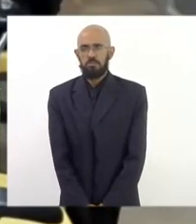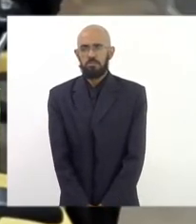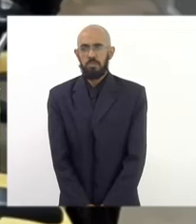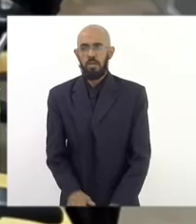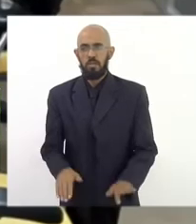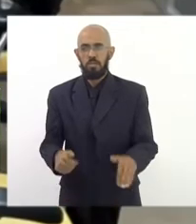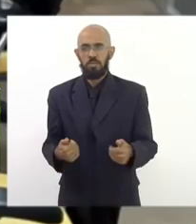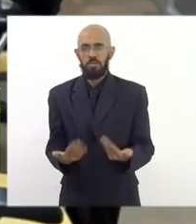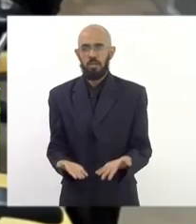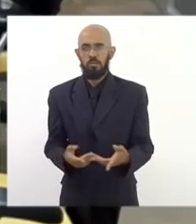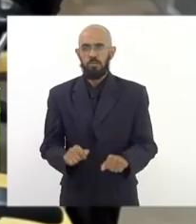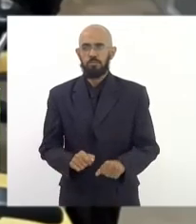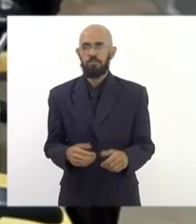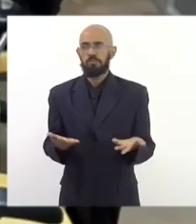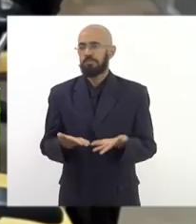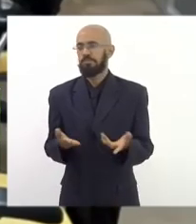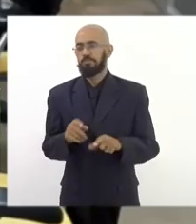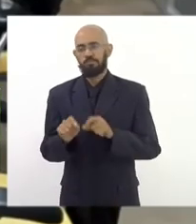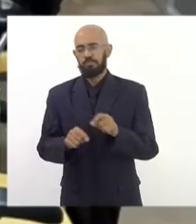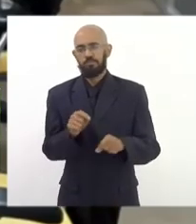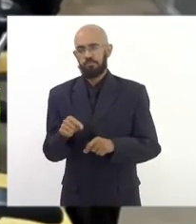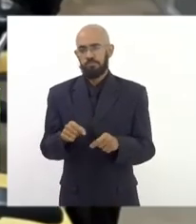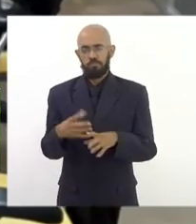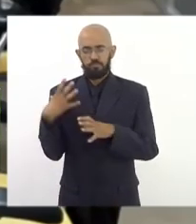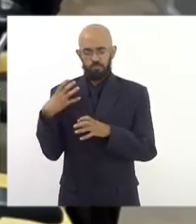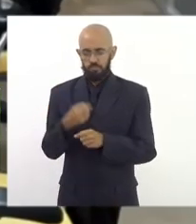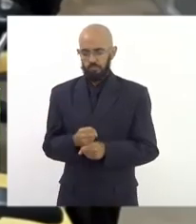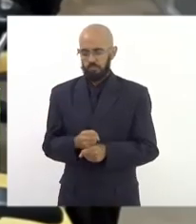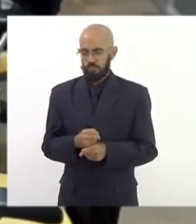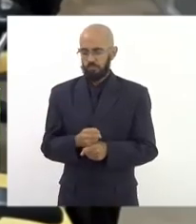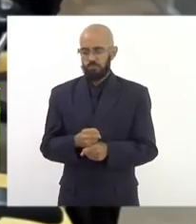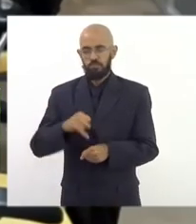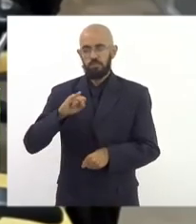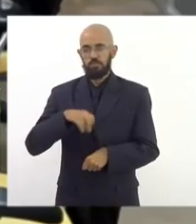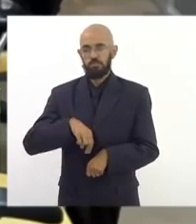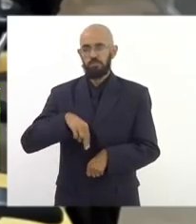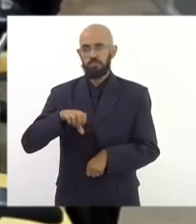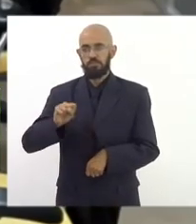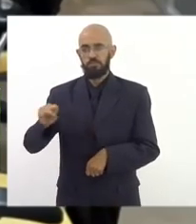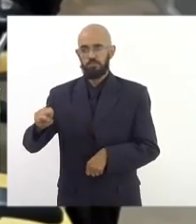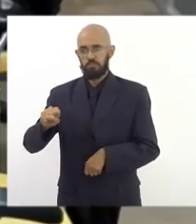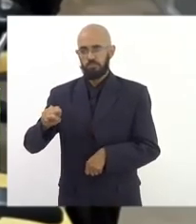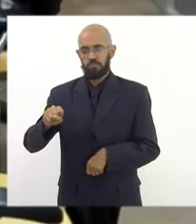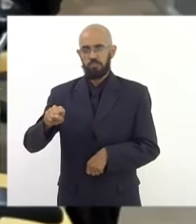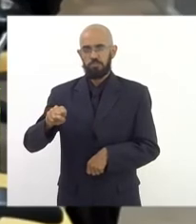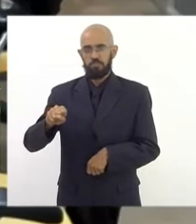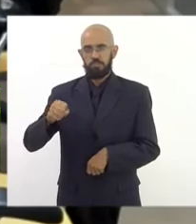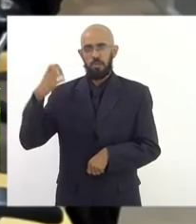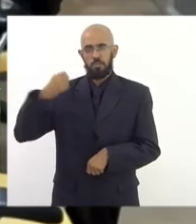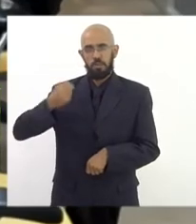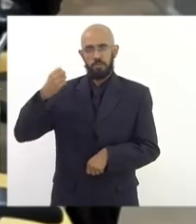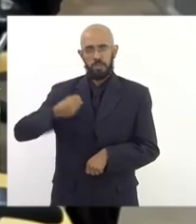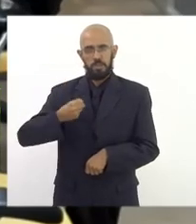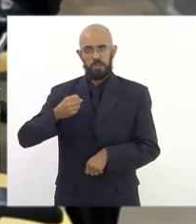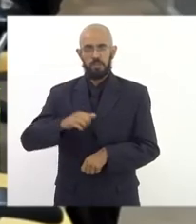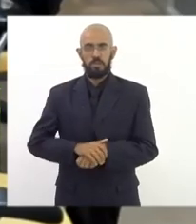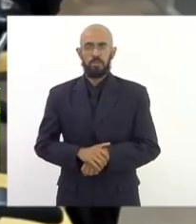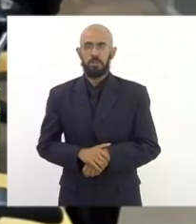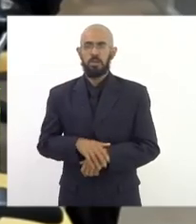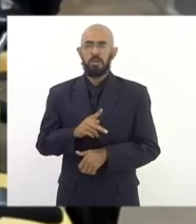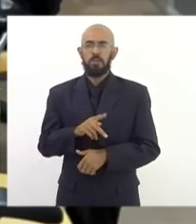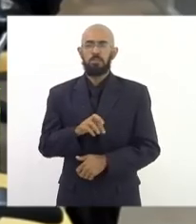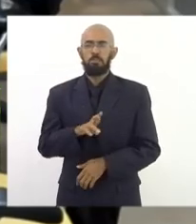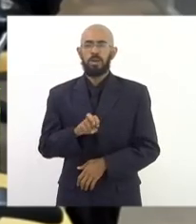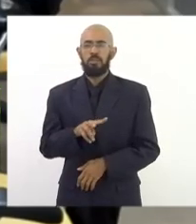Então, agora o resultado previdenciário, né? Aí, esse é o